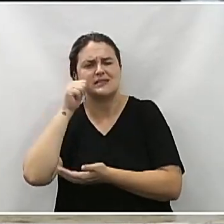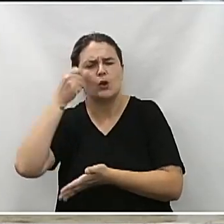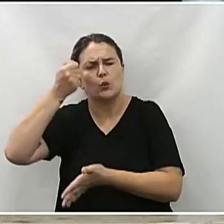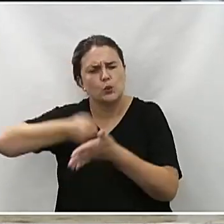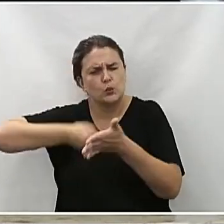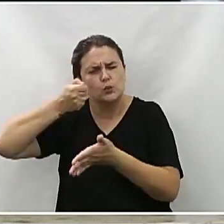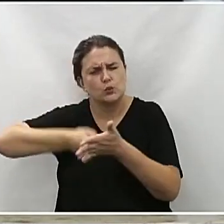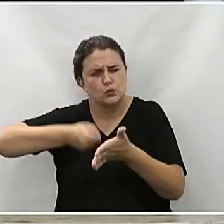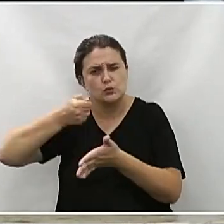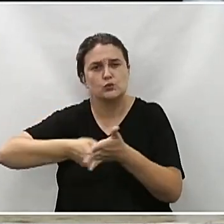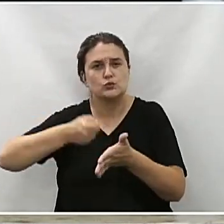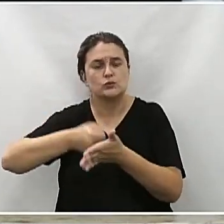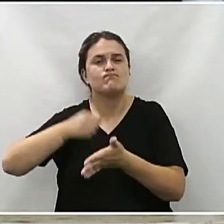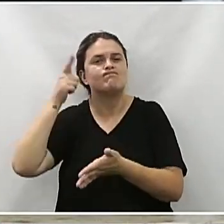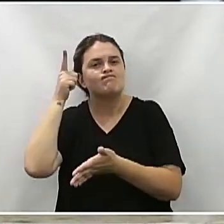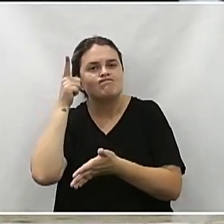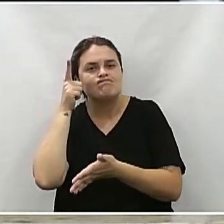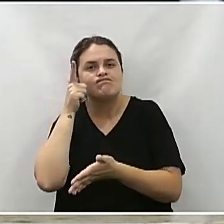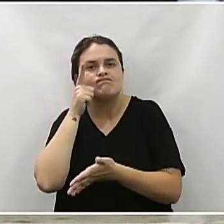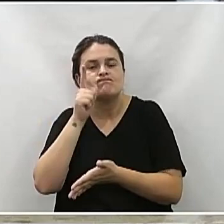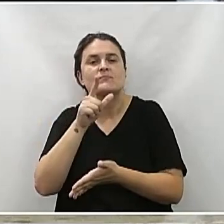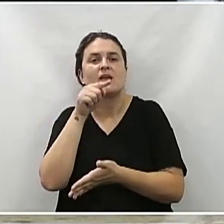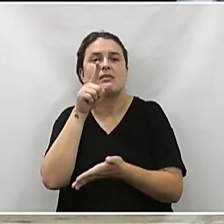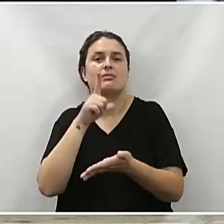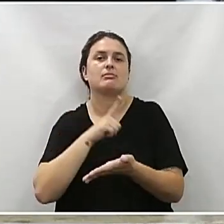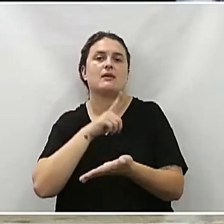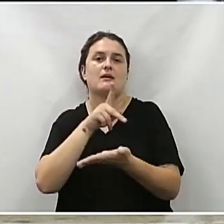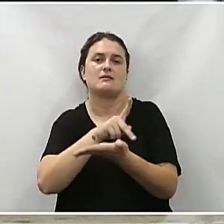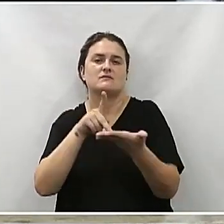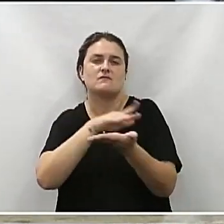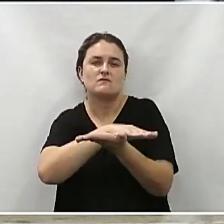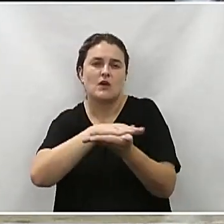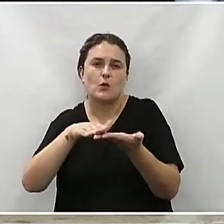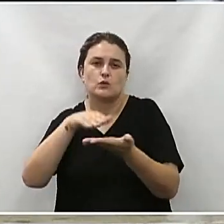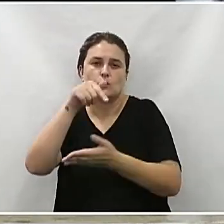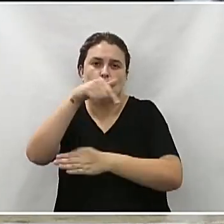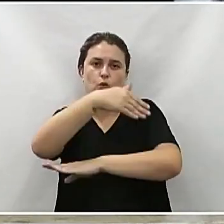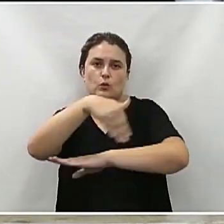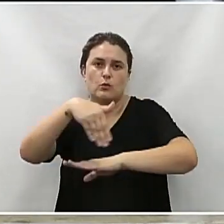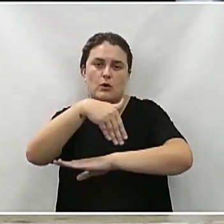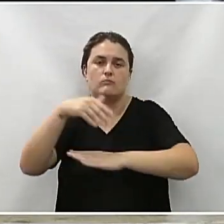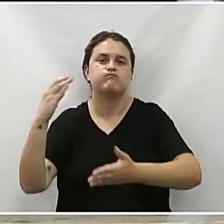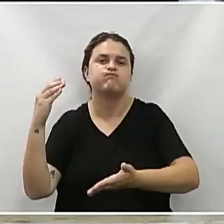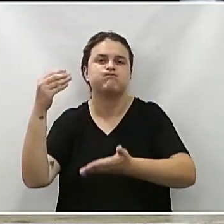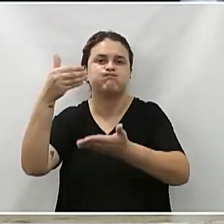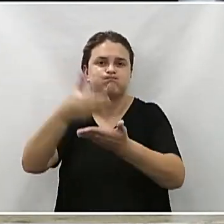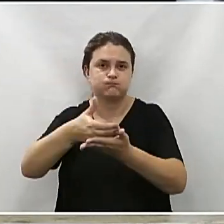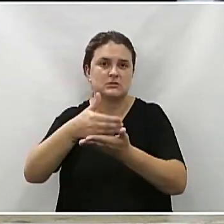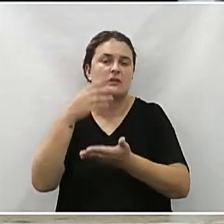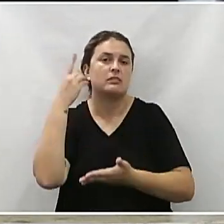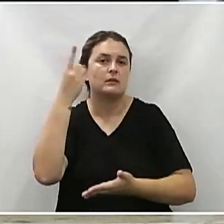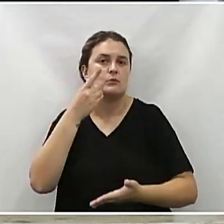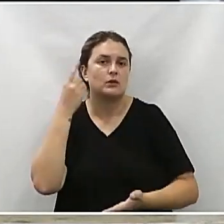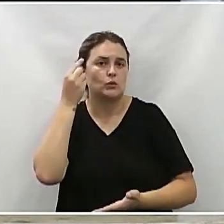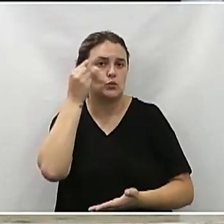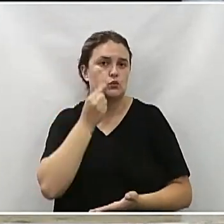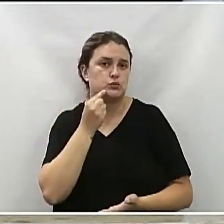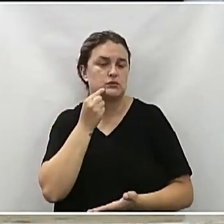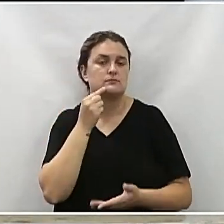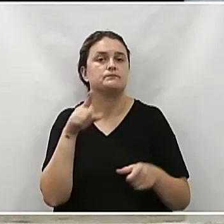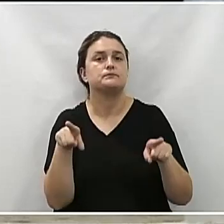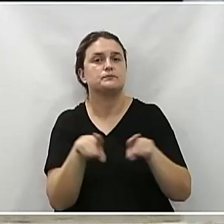e conquistou para que nós tenhamos hoje o asfalto nessa rua, verbas essas destinadas pelo deputado Hussein,